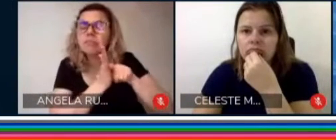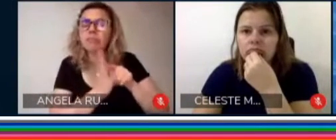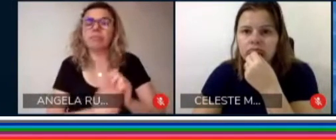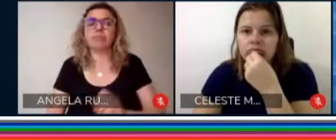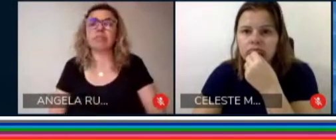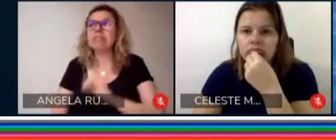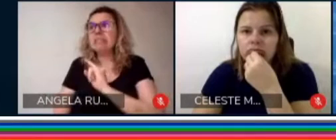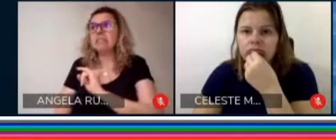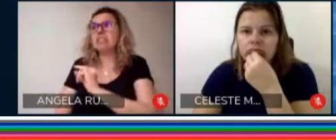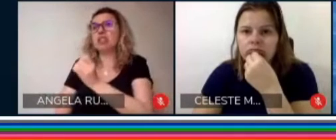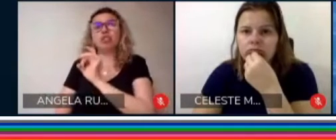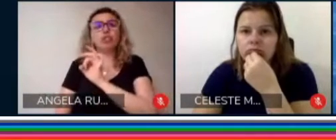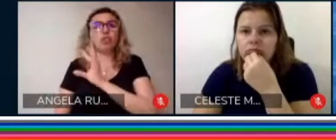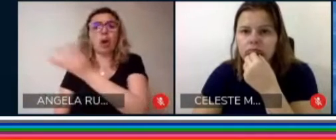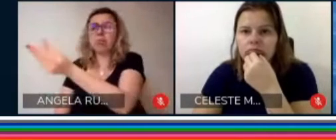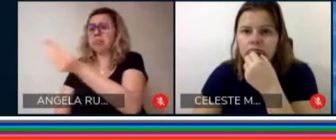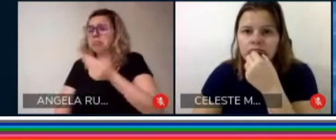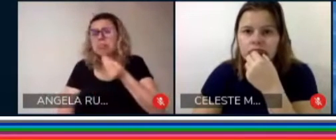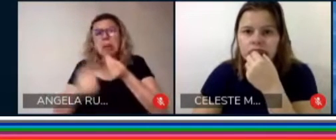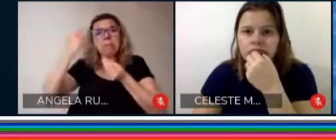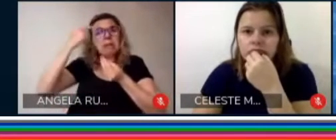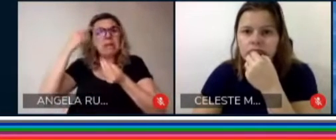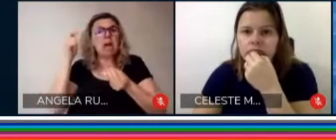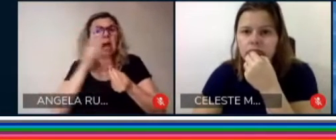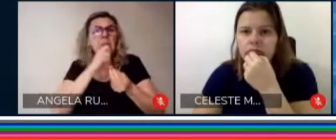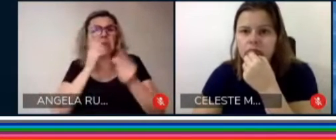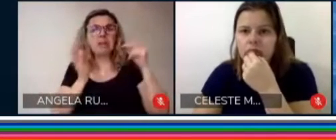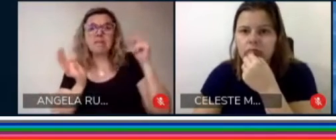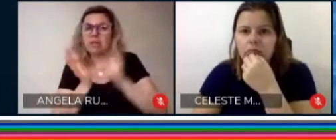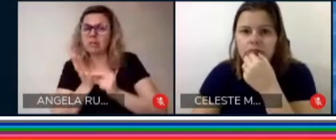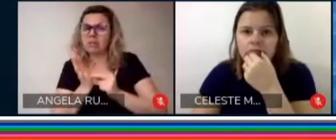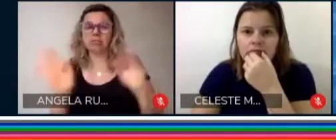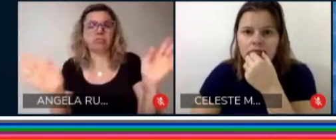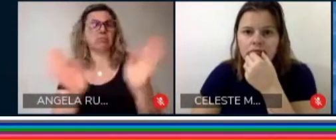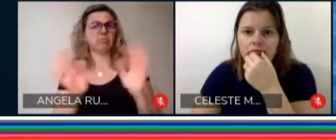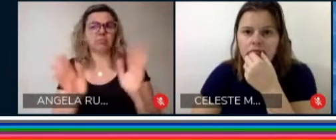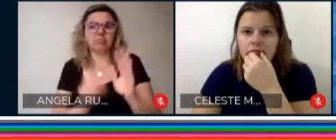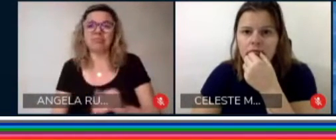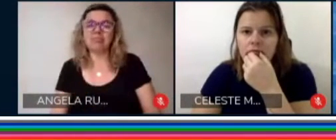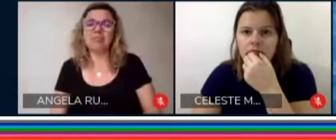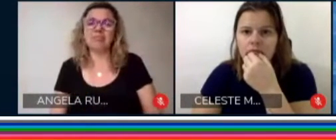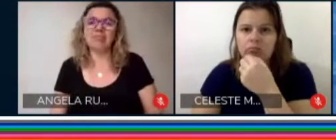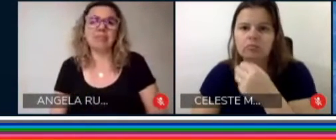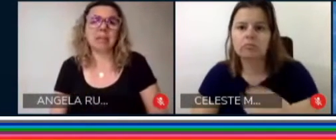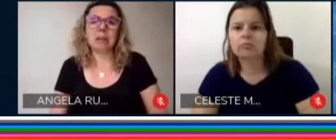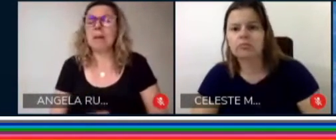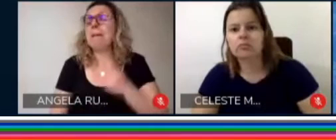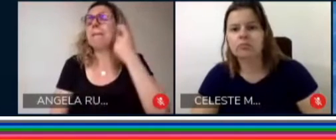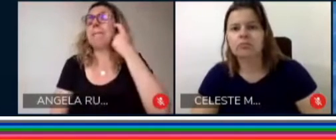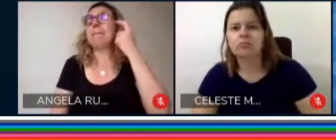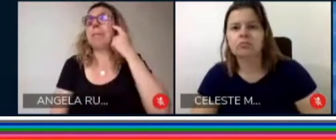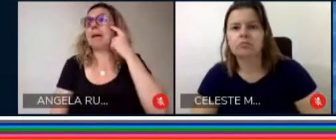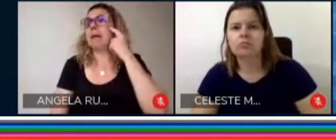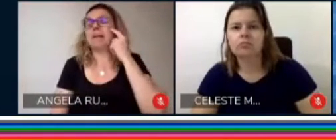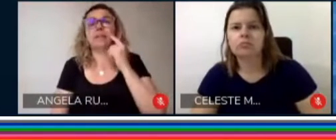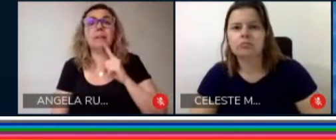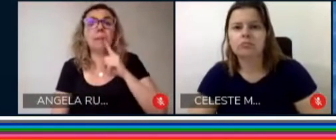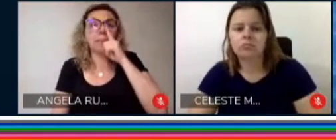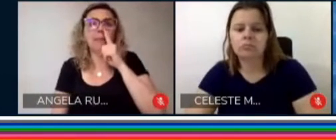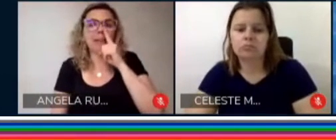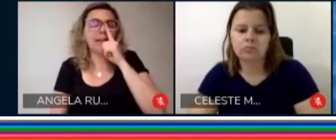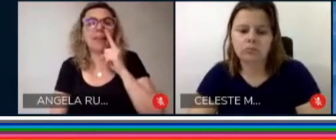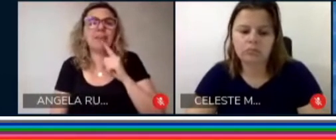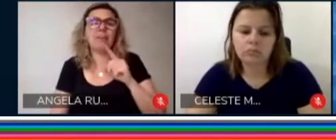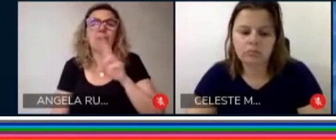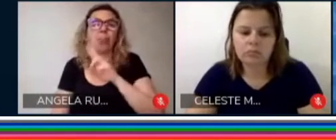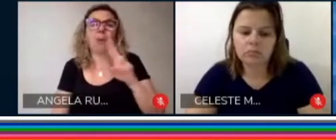aquilo que nem sempre é, né? Assim, é aquela da história única, né? Não cair no perigo da história